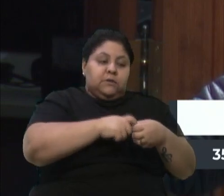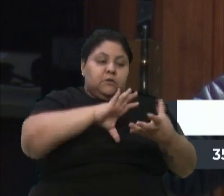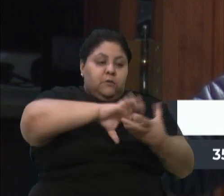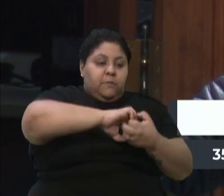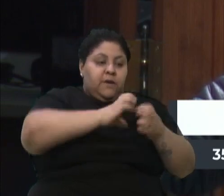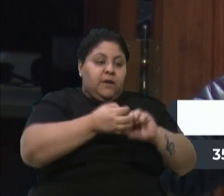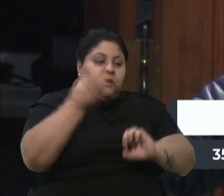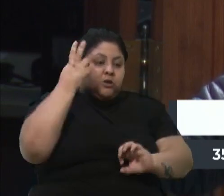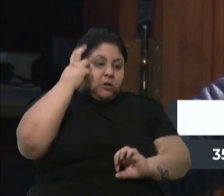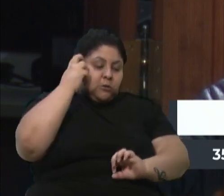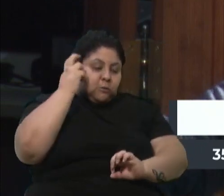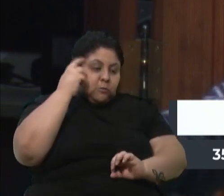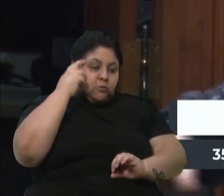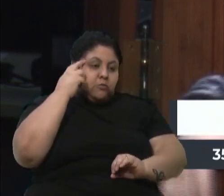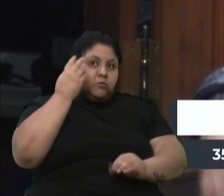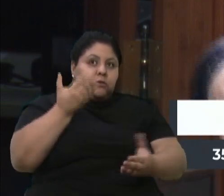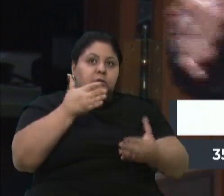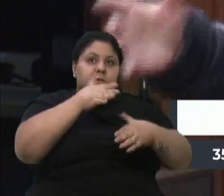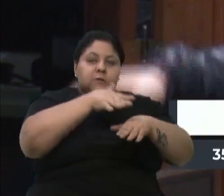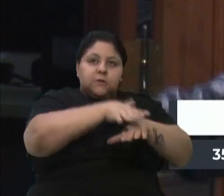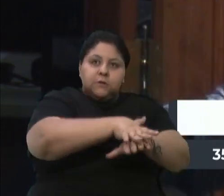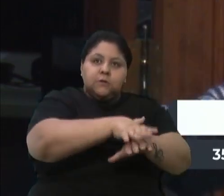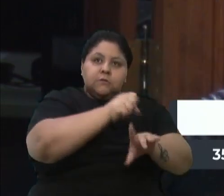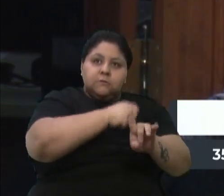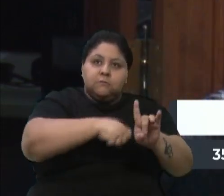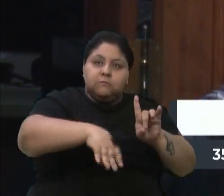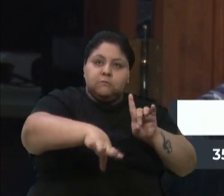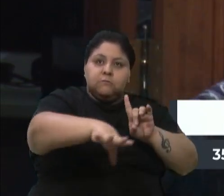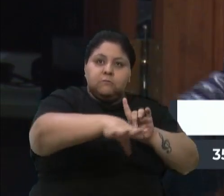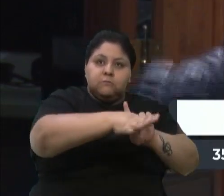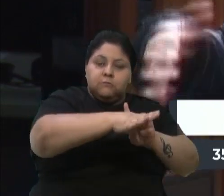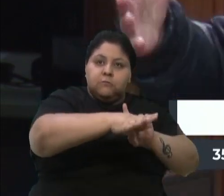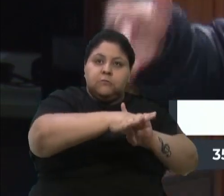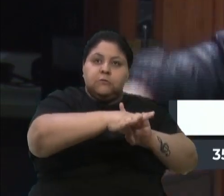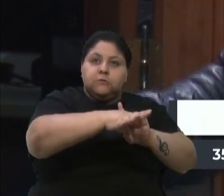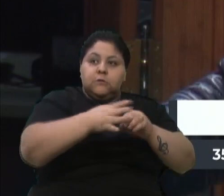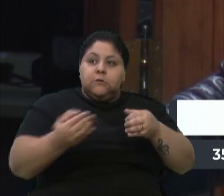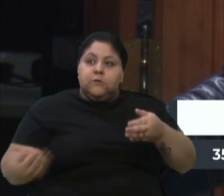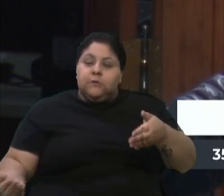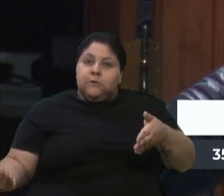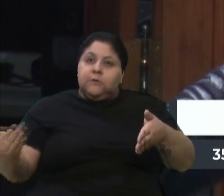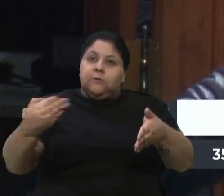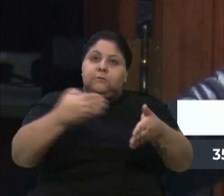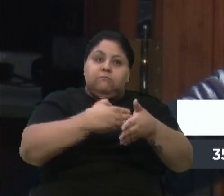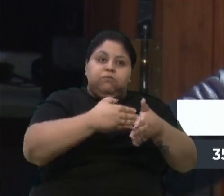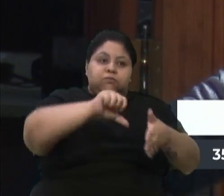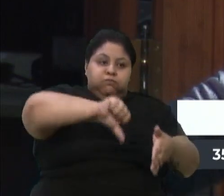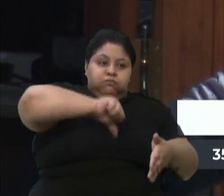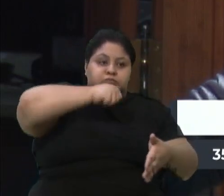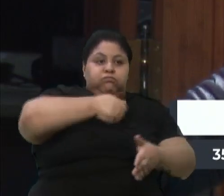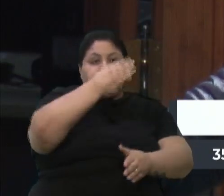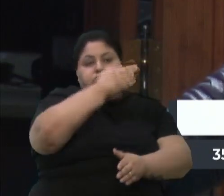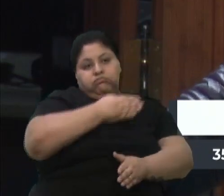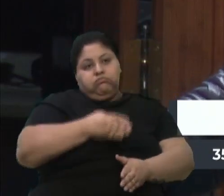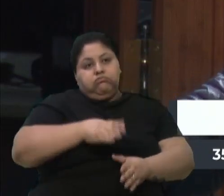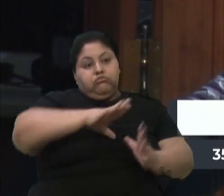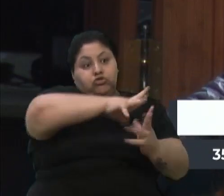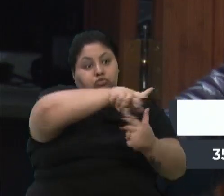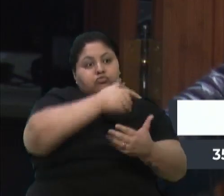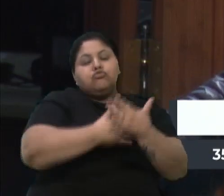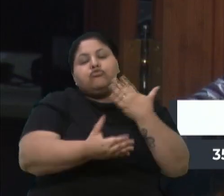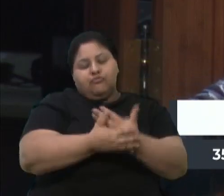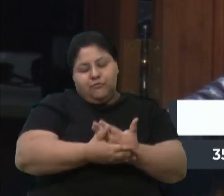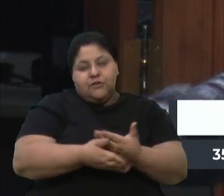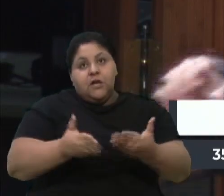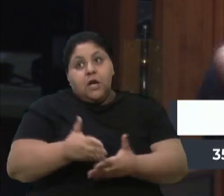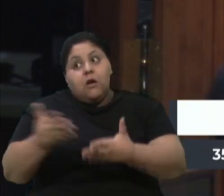aqui de Caxias do Sul, atraindo artistas do Brasil e talvez do mundo inteiro. E deixar aqui o convite, né? Quem ainda não